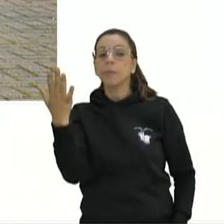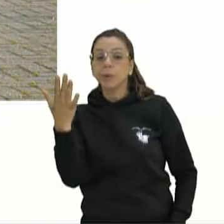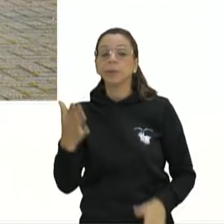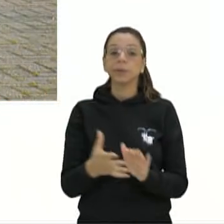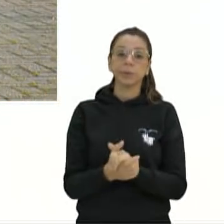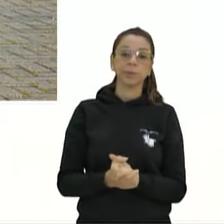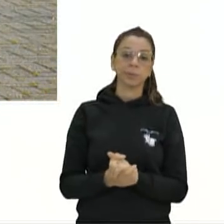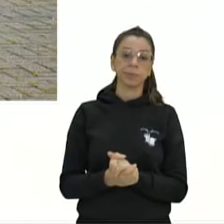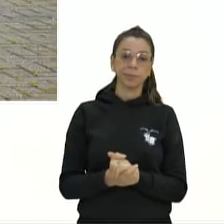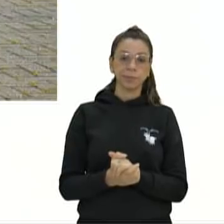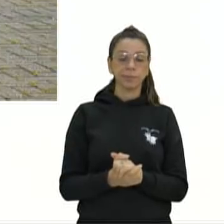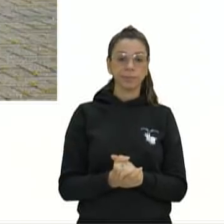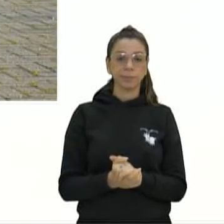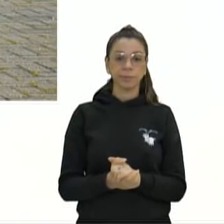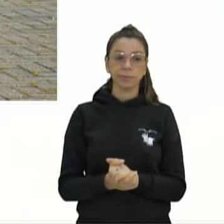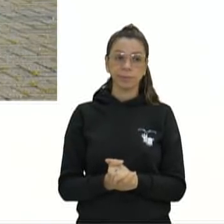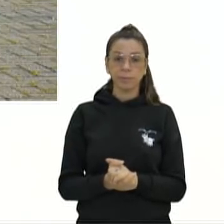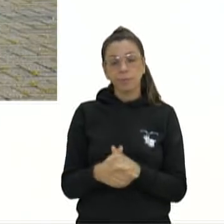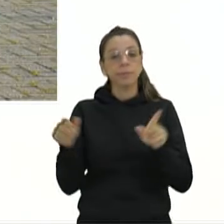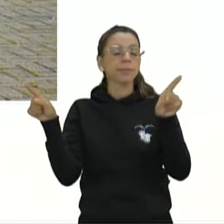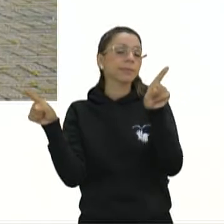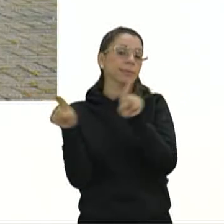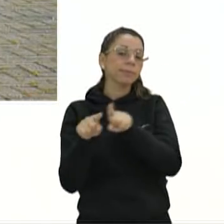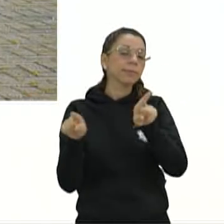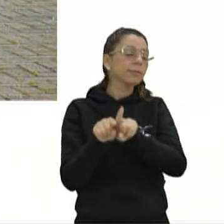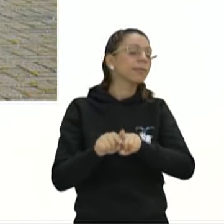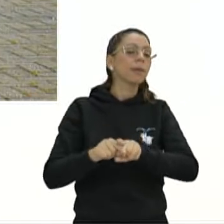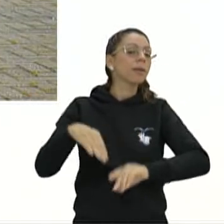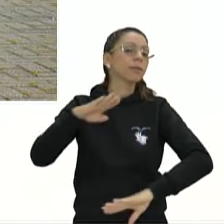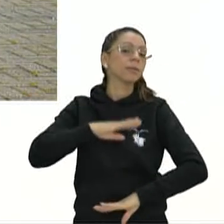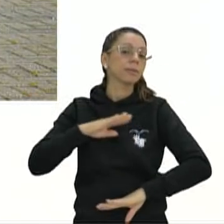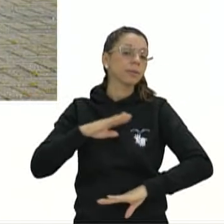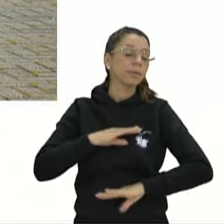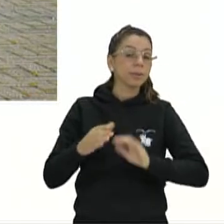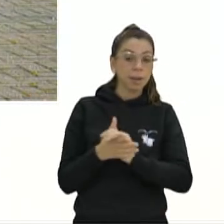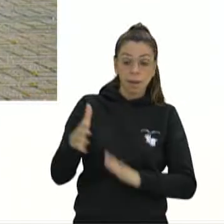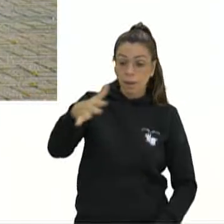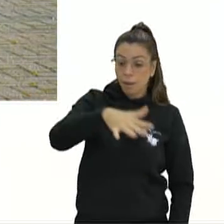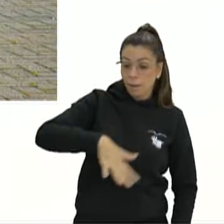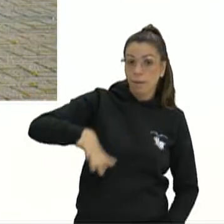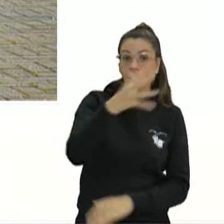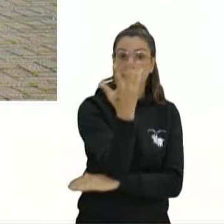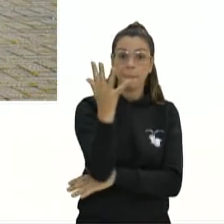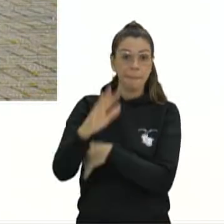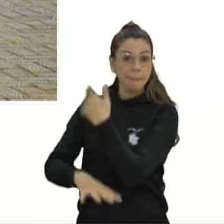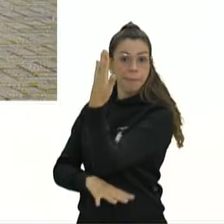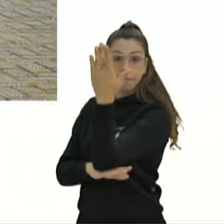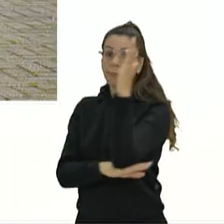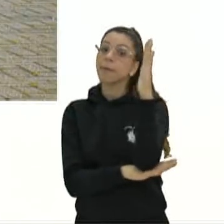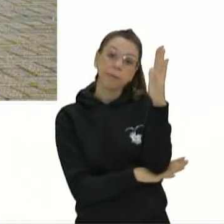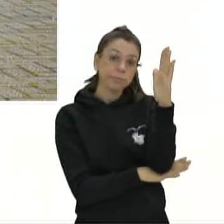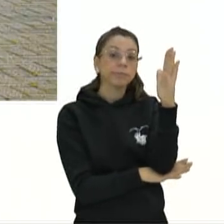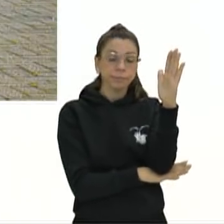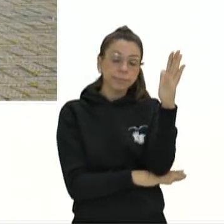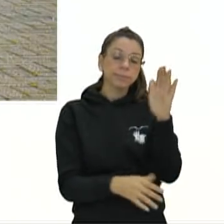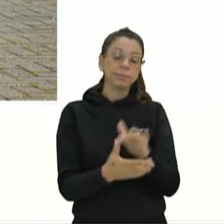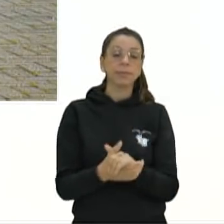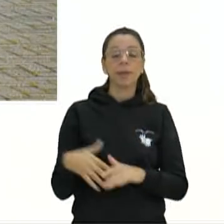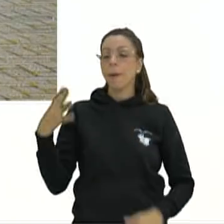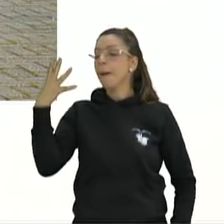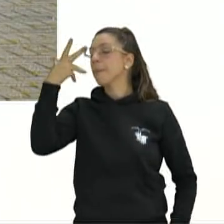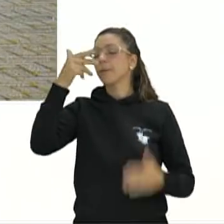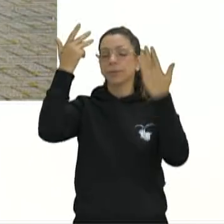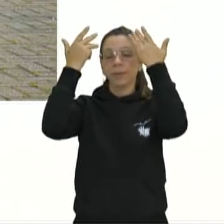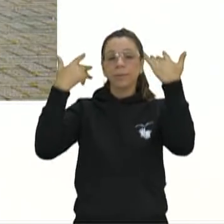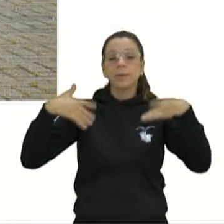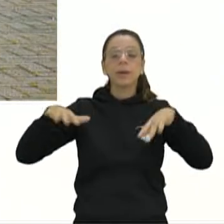inclusive coloquei para vocês a situação ambiental que esse parque tem, né? E em meio a tanta beleza